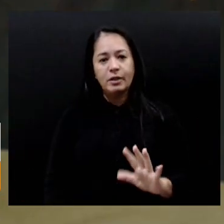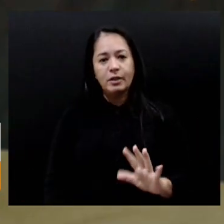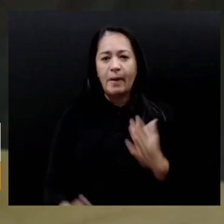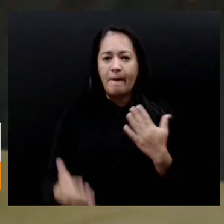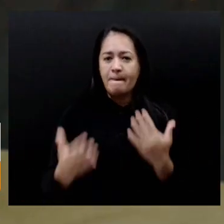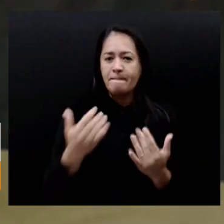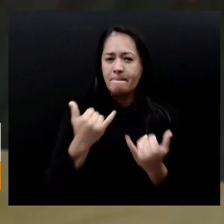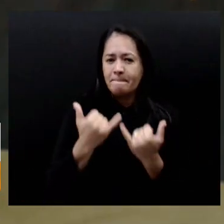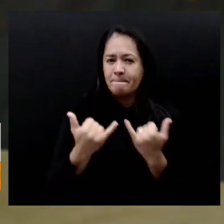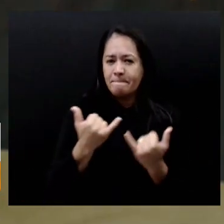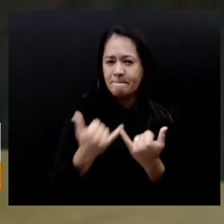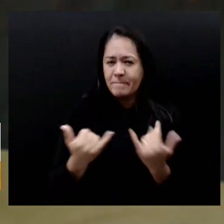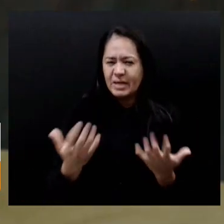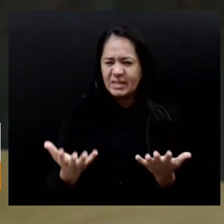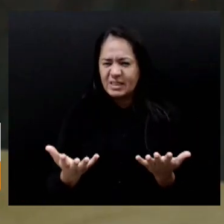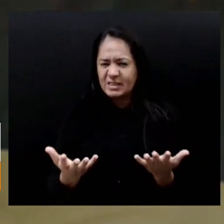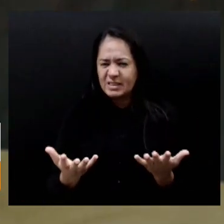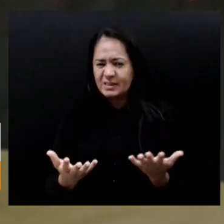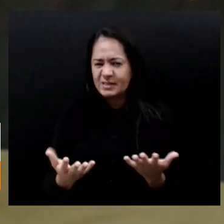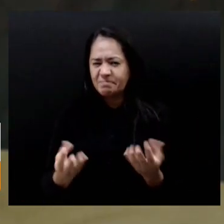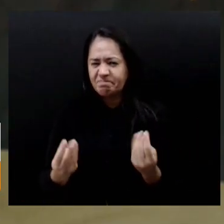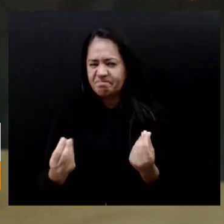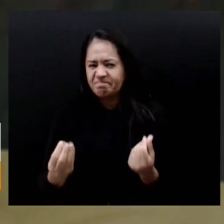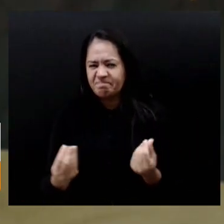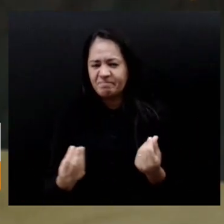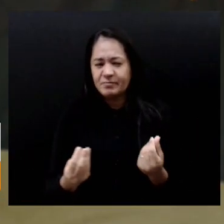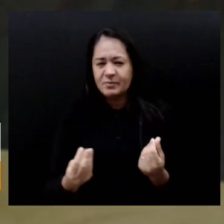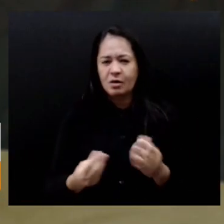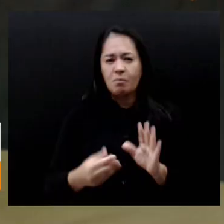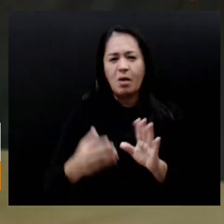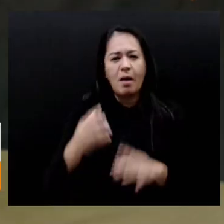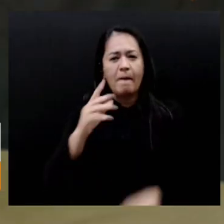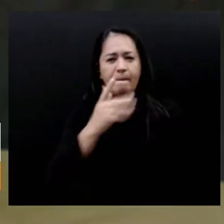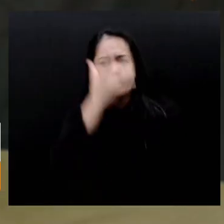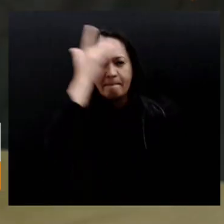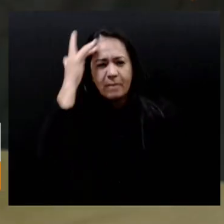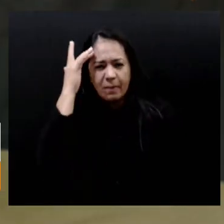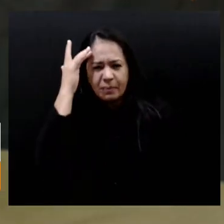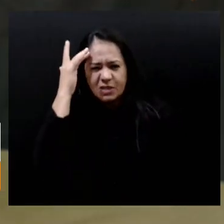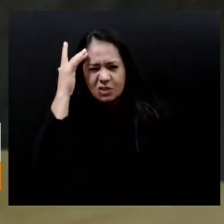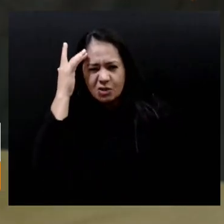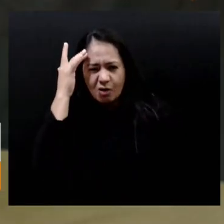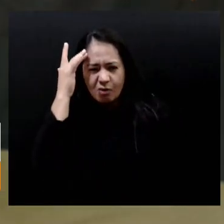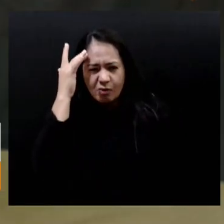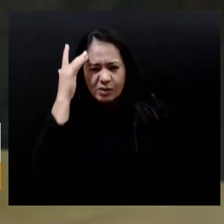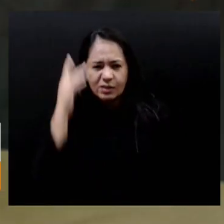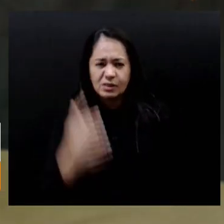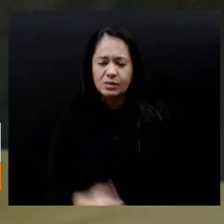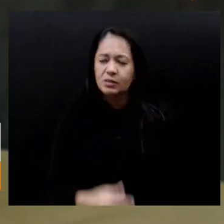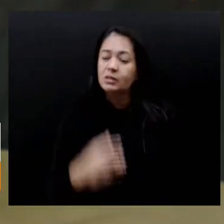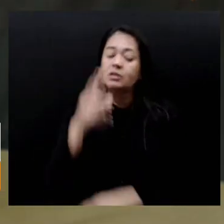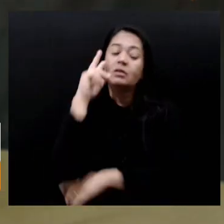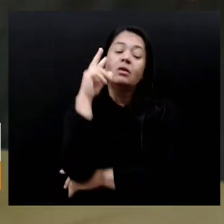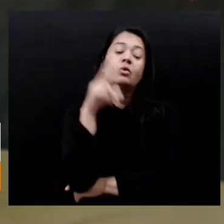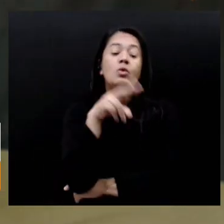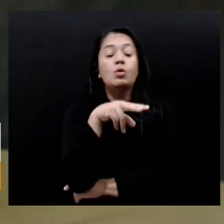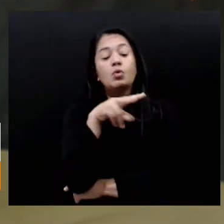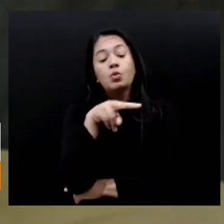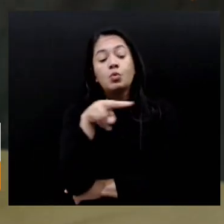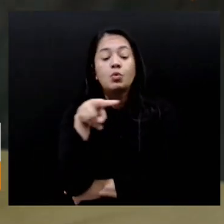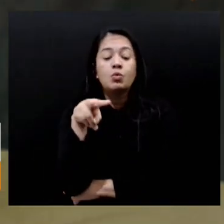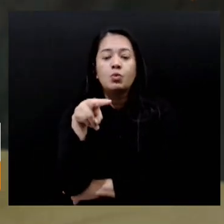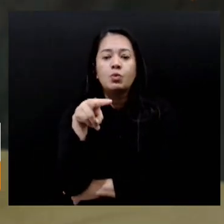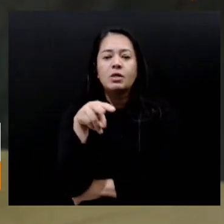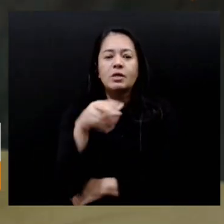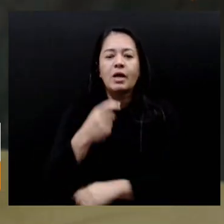será? Se eu tô errada? Porque a pessoa analisa, né, a pessoa tá lá do outro lado da tela e ela joga a